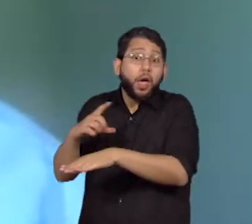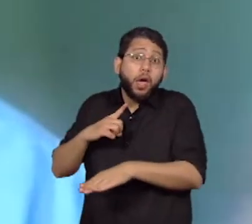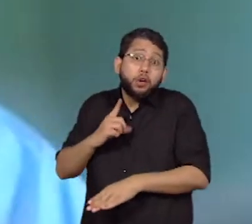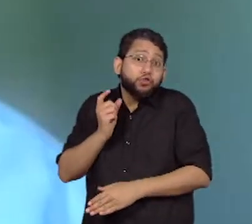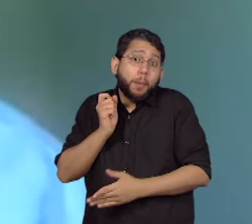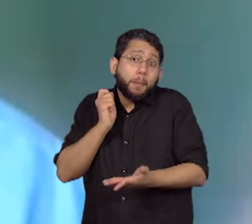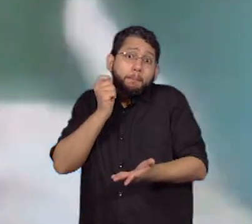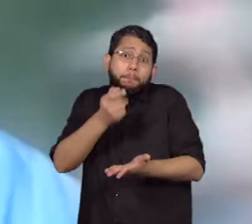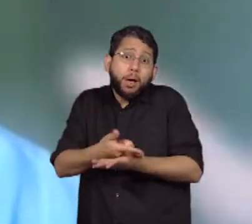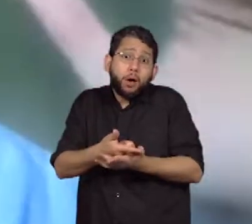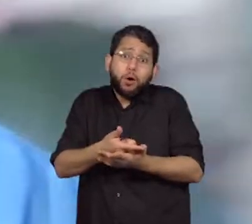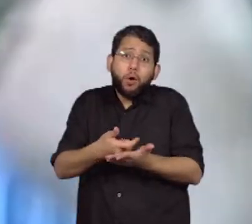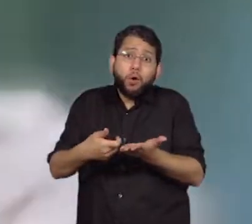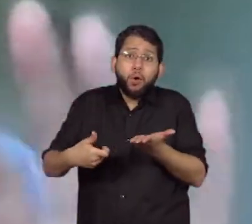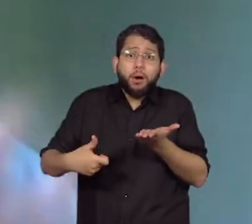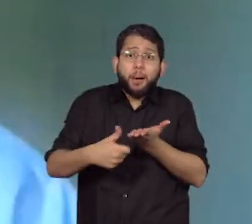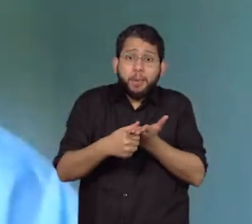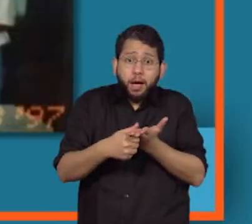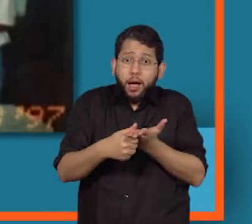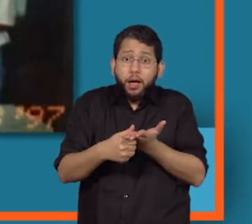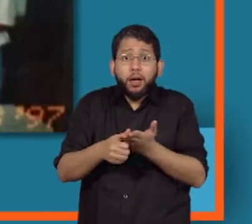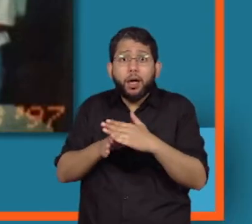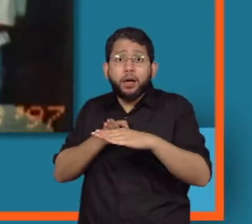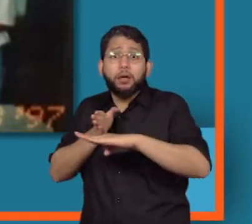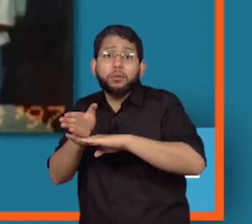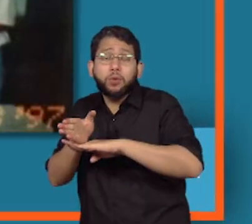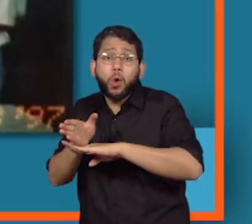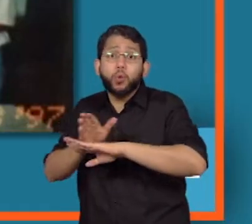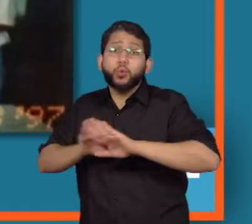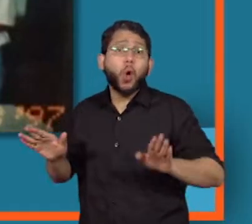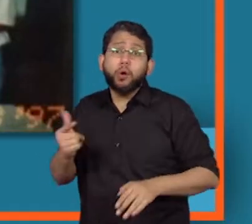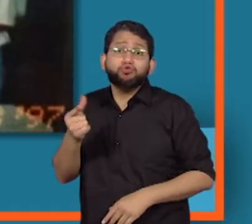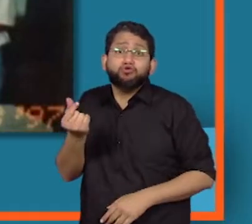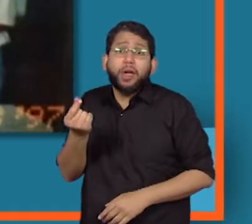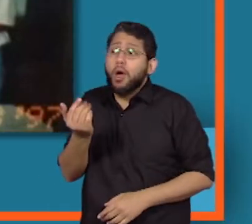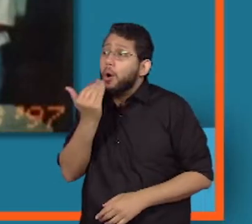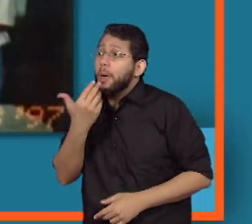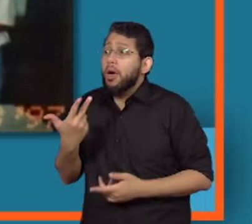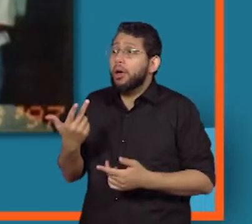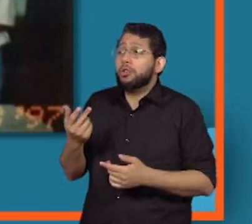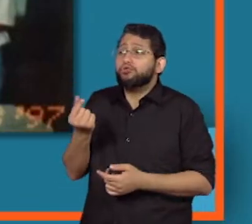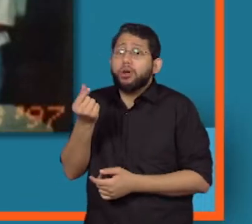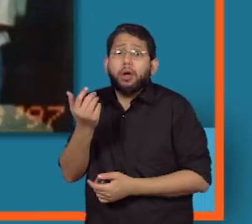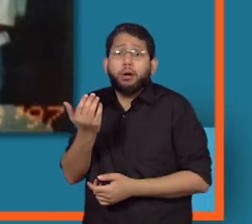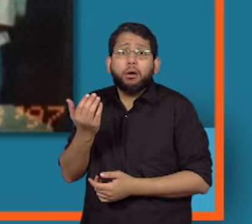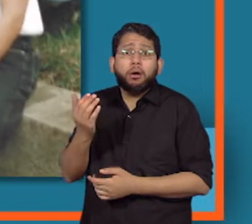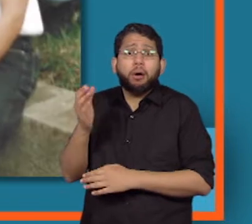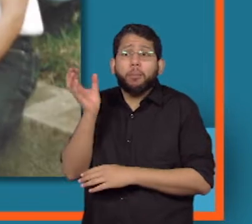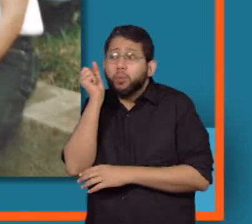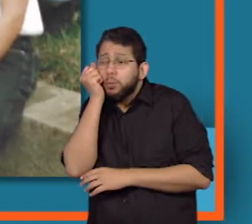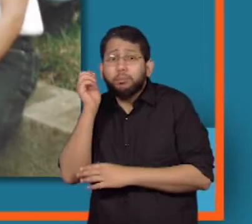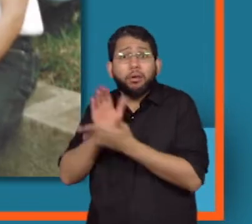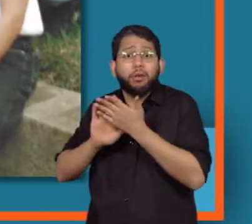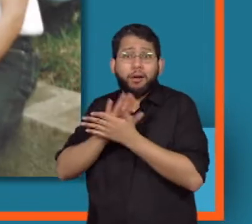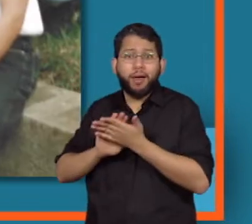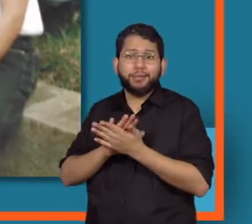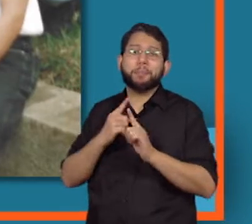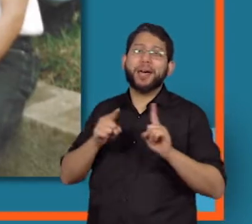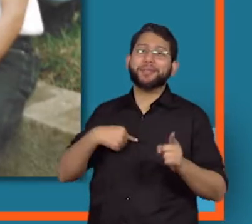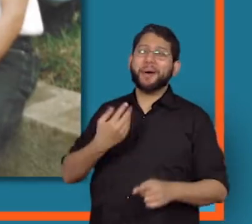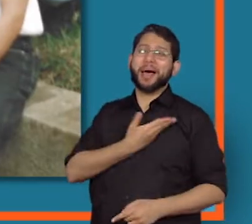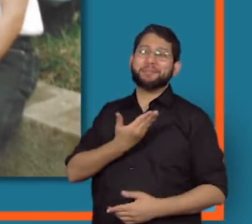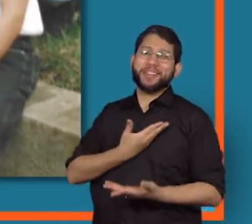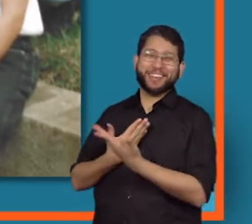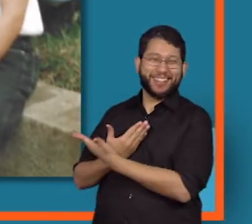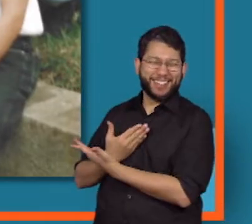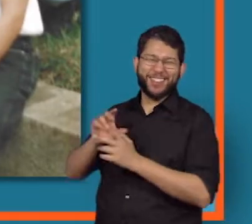para nada. Eu fui na louca, falei, vou dar um jeito lá. Só que aí eu conheci alguns estudantes lá da Unesp. Em duas fotografias, grupos